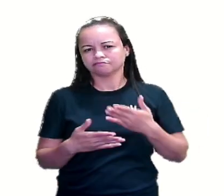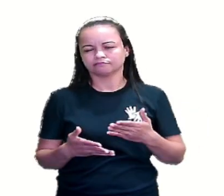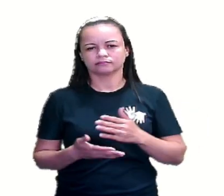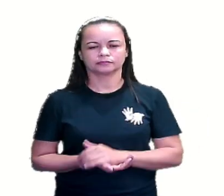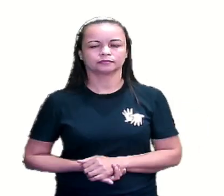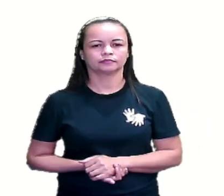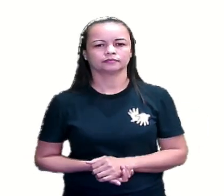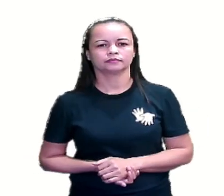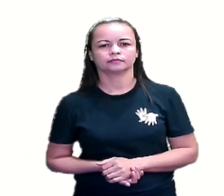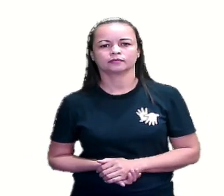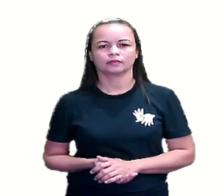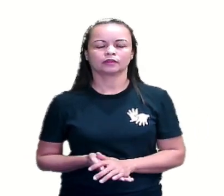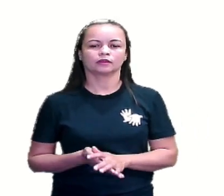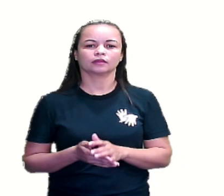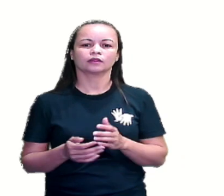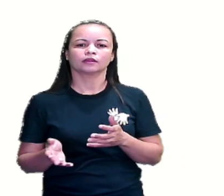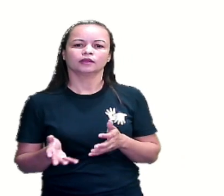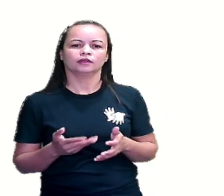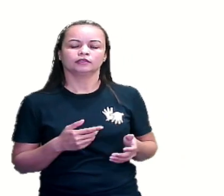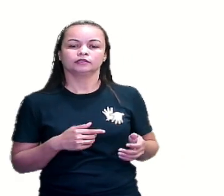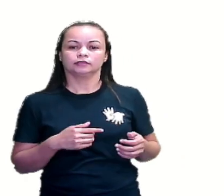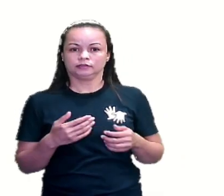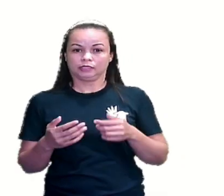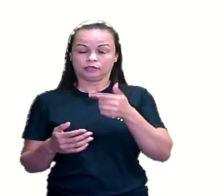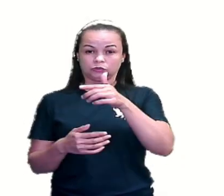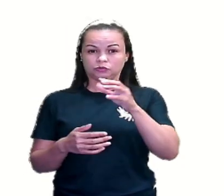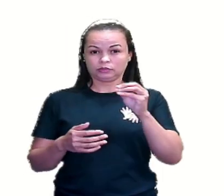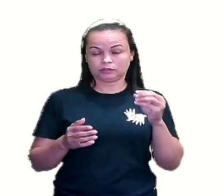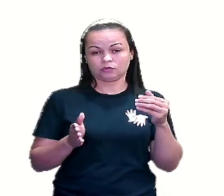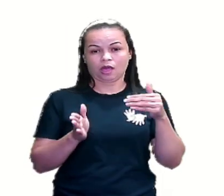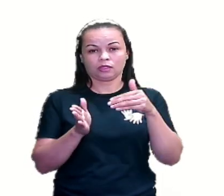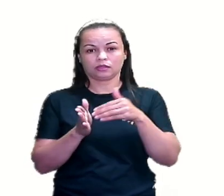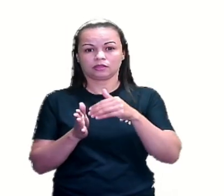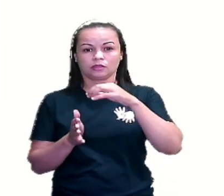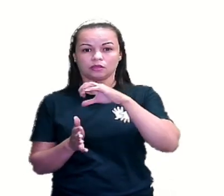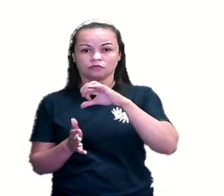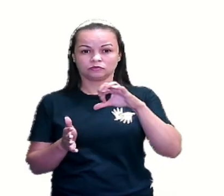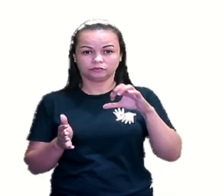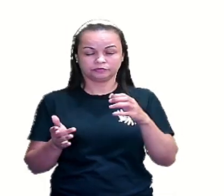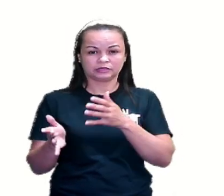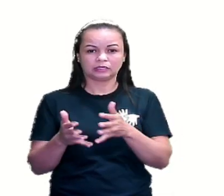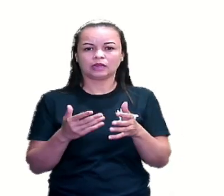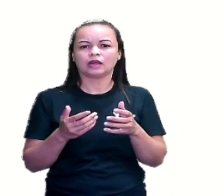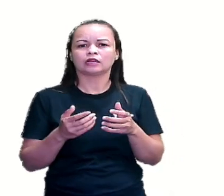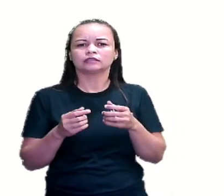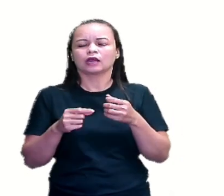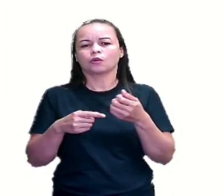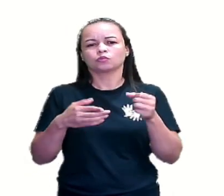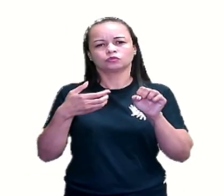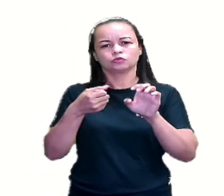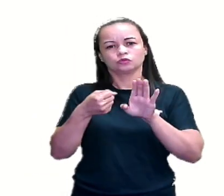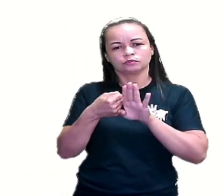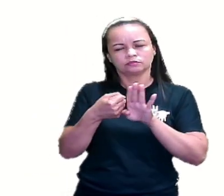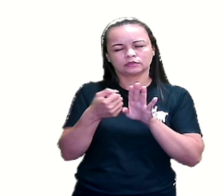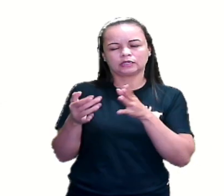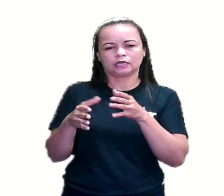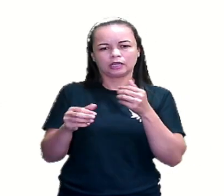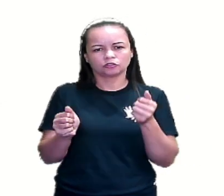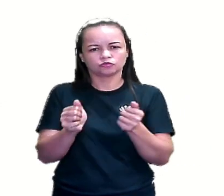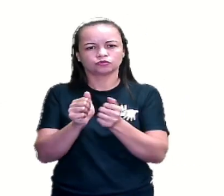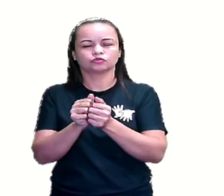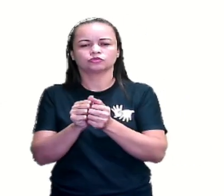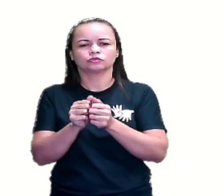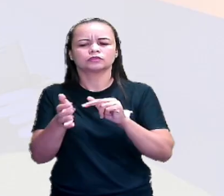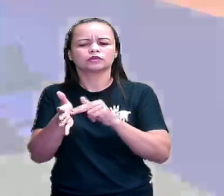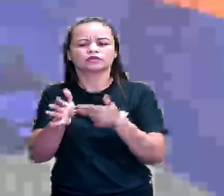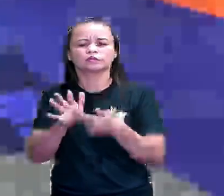del 200 al 900 concuerdan en género con el sustantivo al que acompañe. O que